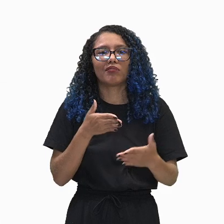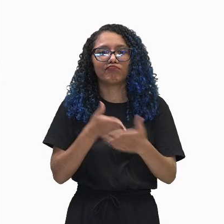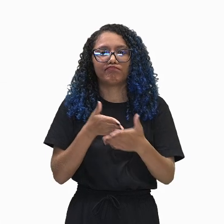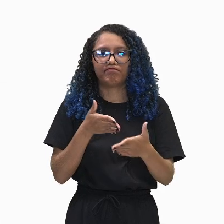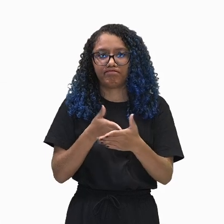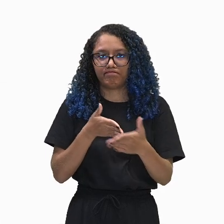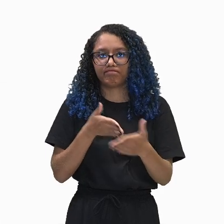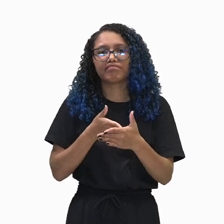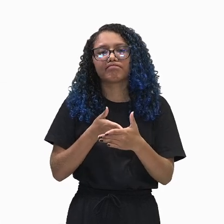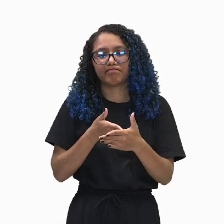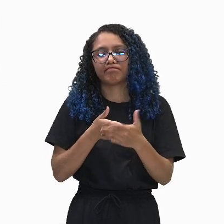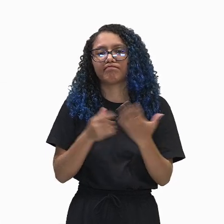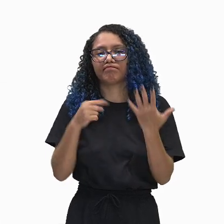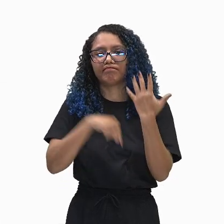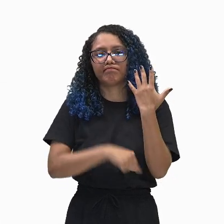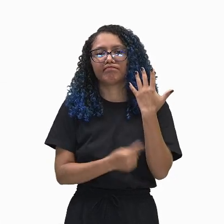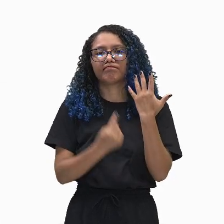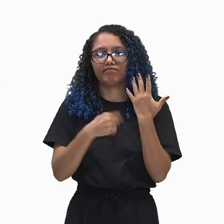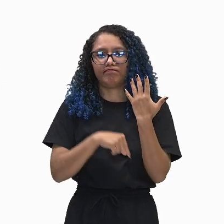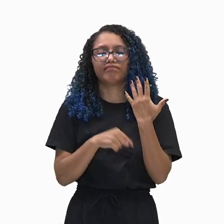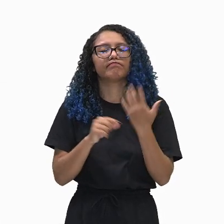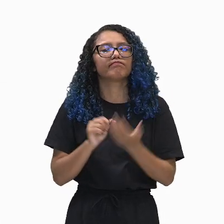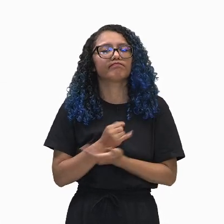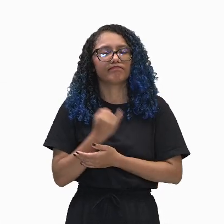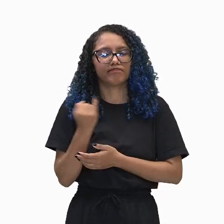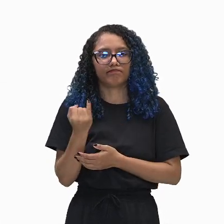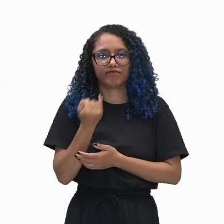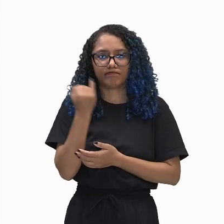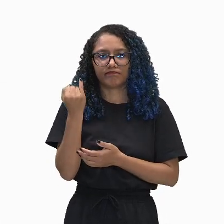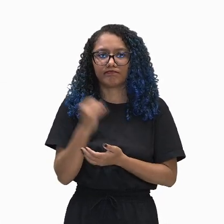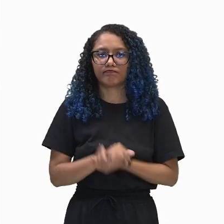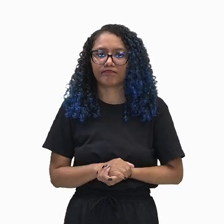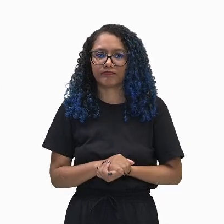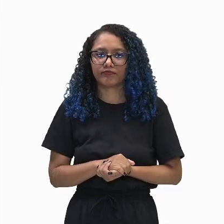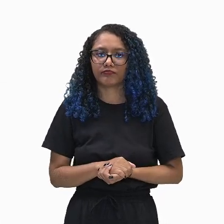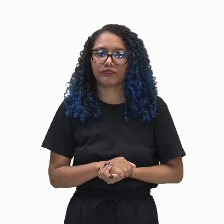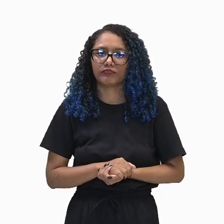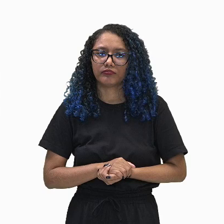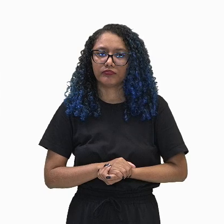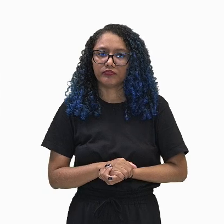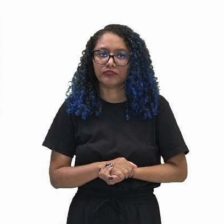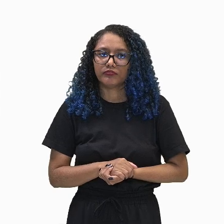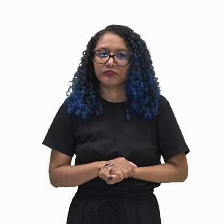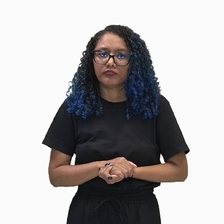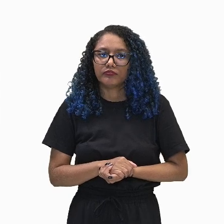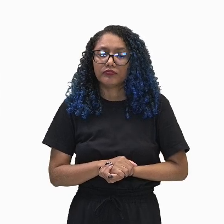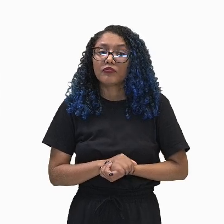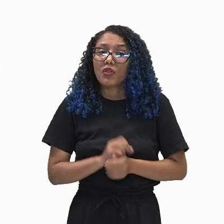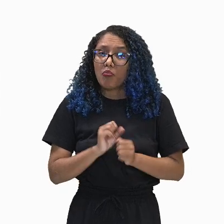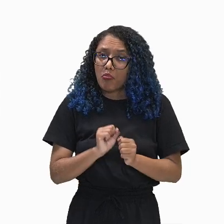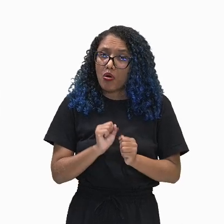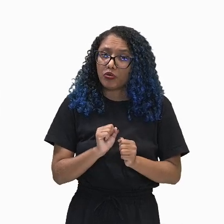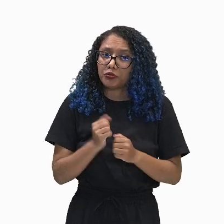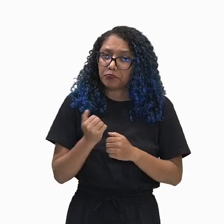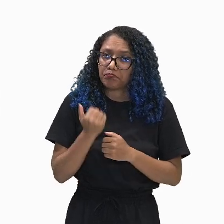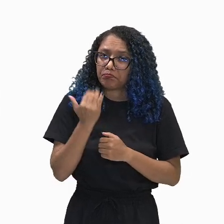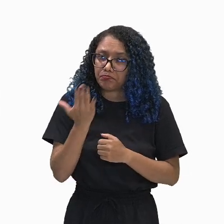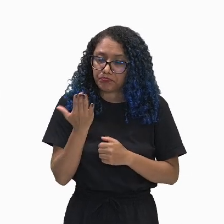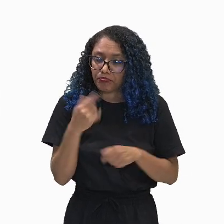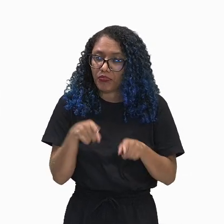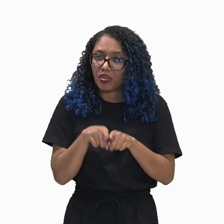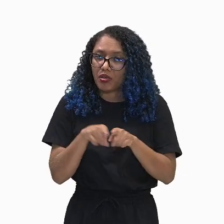Esses fatores são muito importantes, vão ser apresentados em externos e internos, a começar